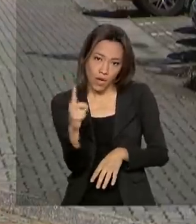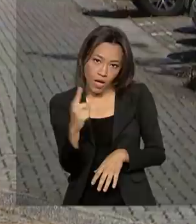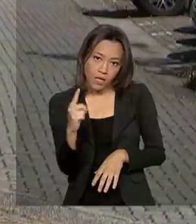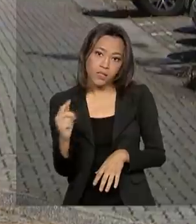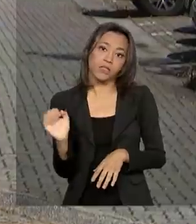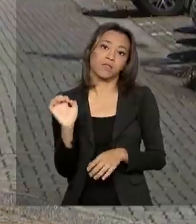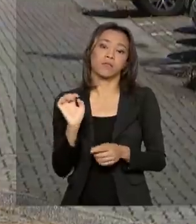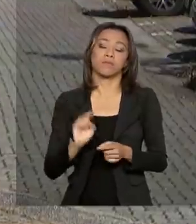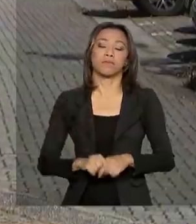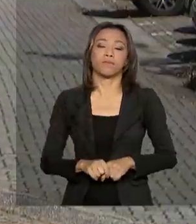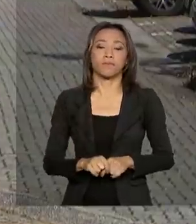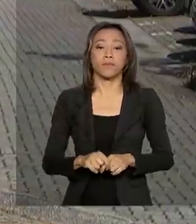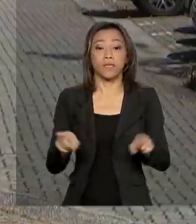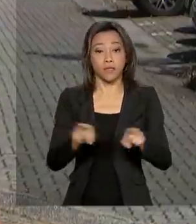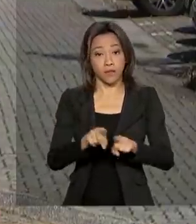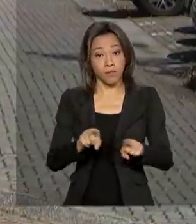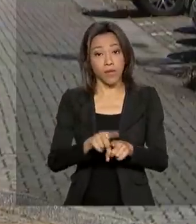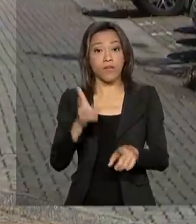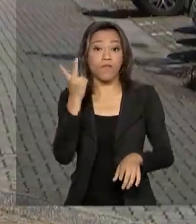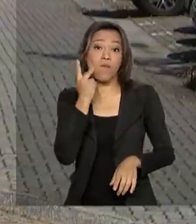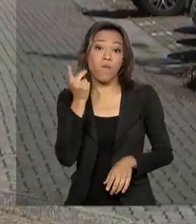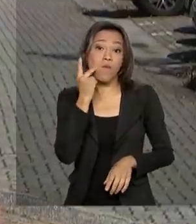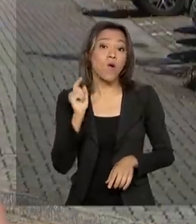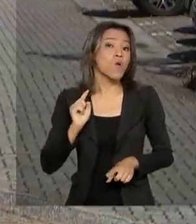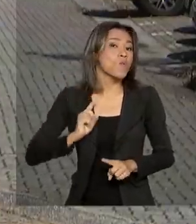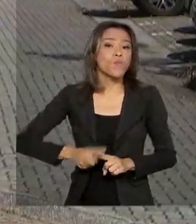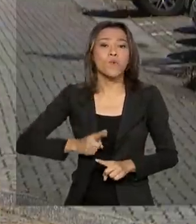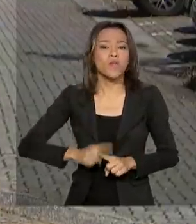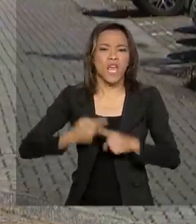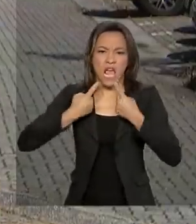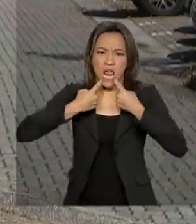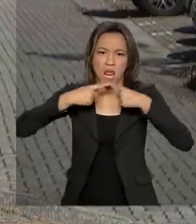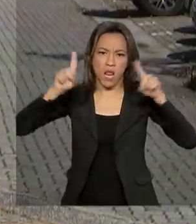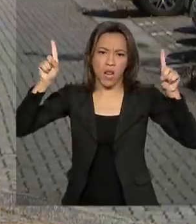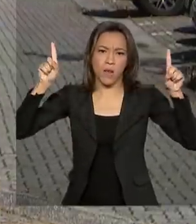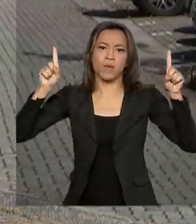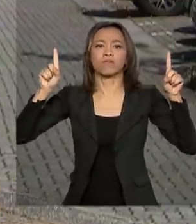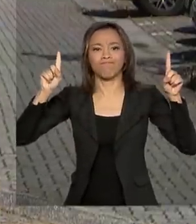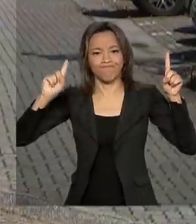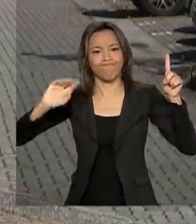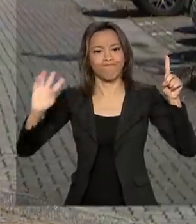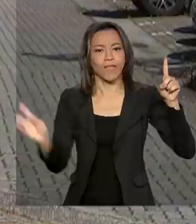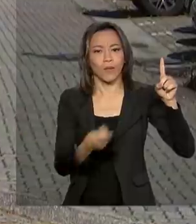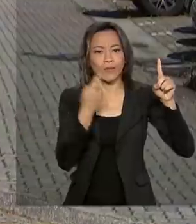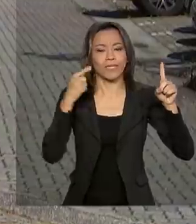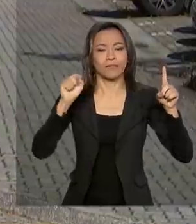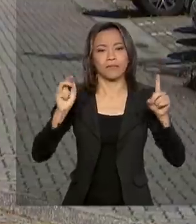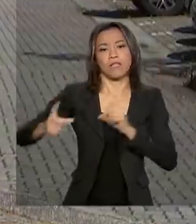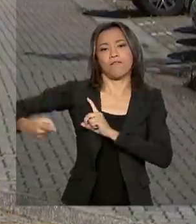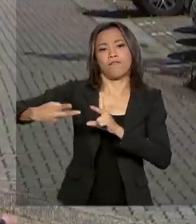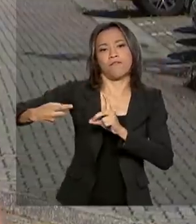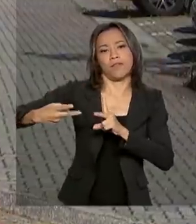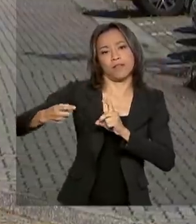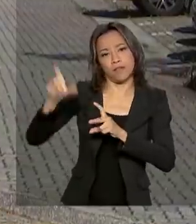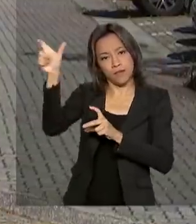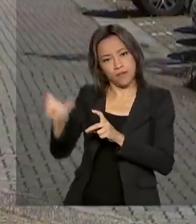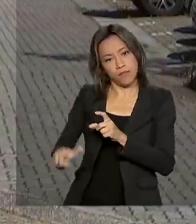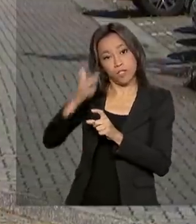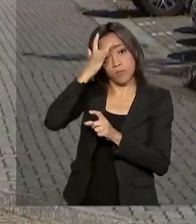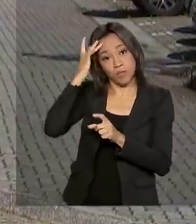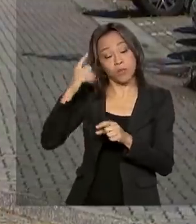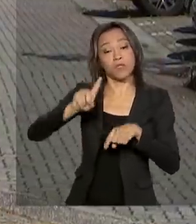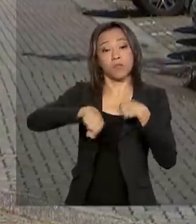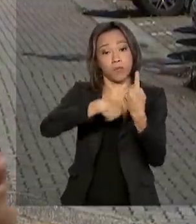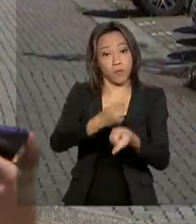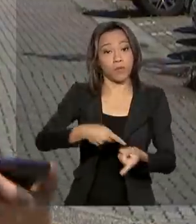goiás e ceará por causa do número de denúncias envolvendo o tráfico de pessoas e por fim a amazona separar